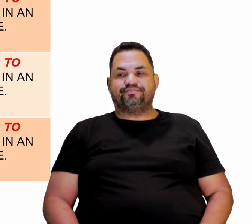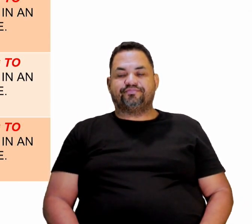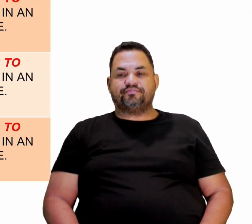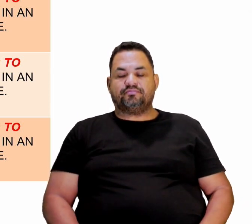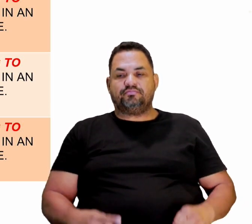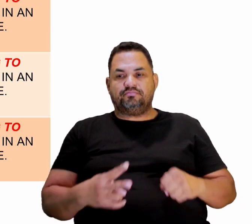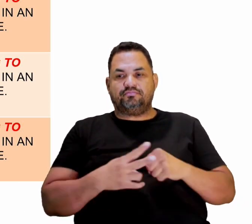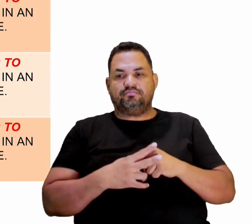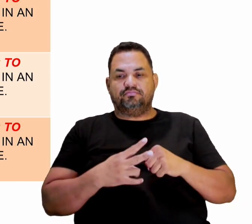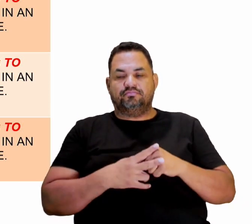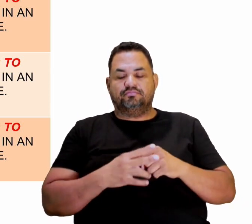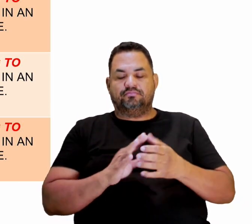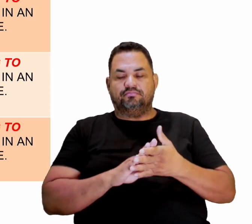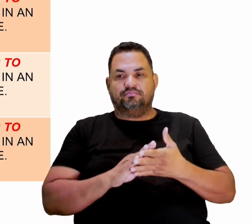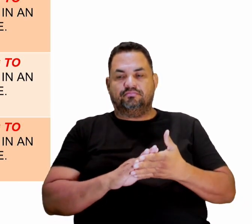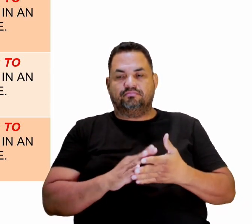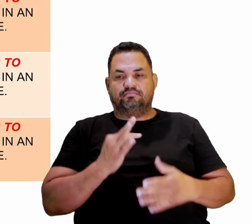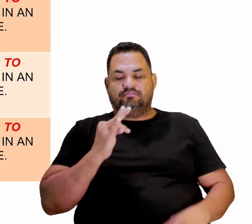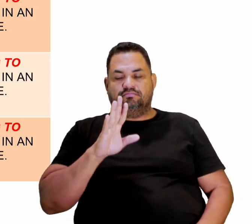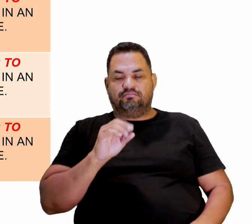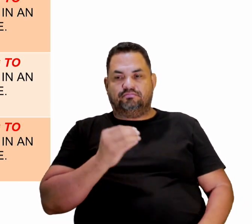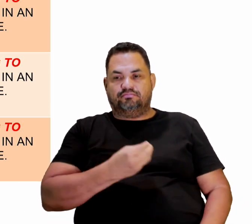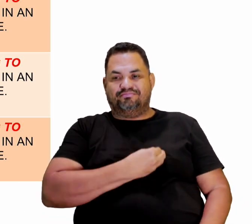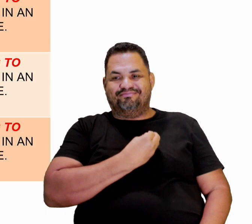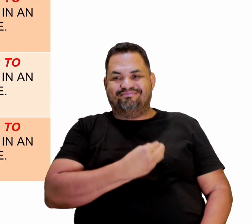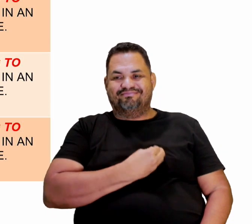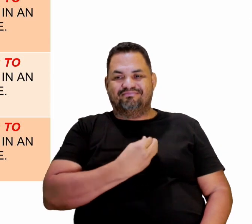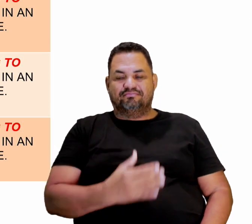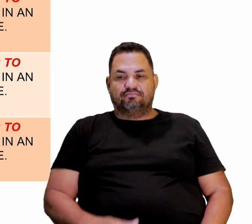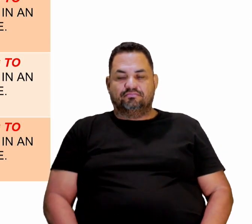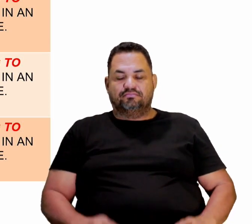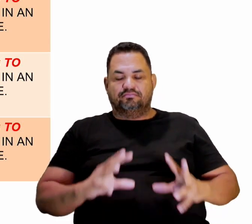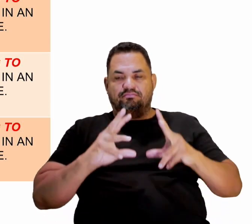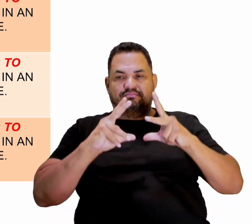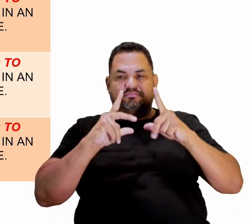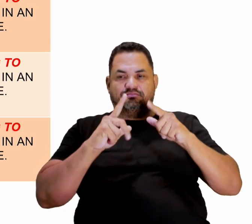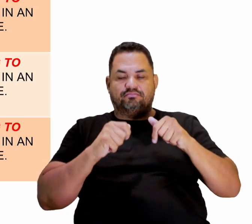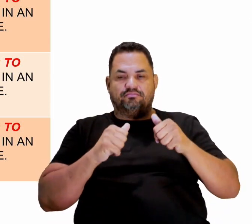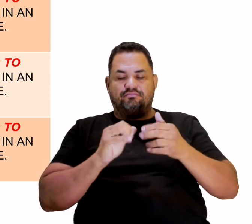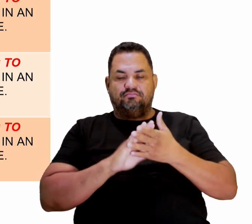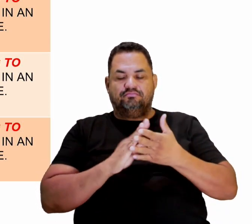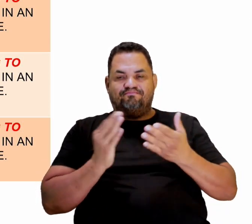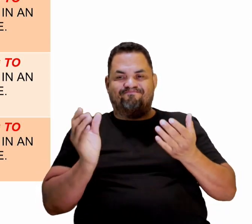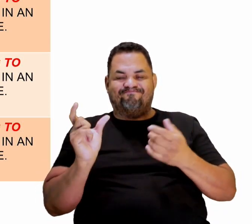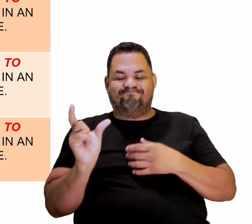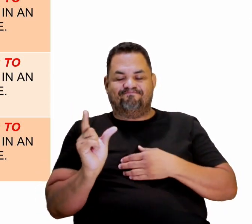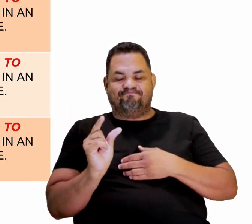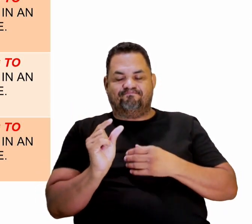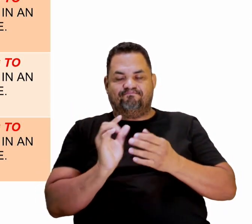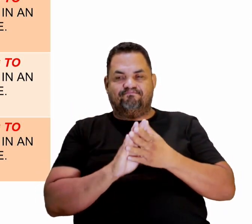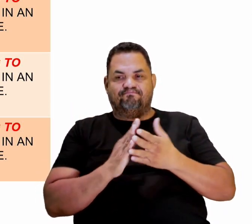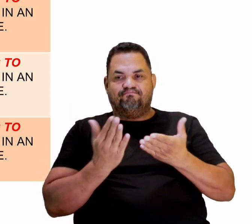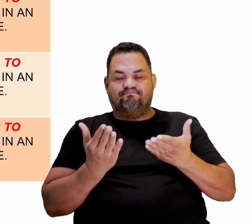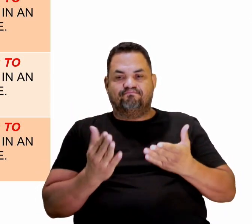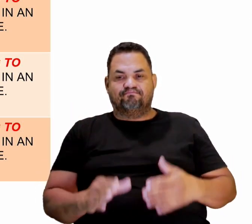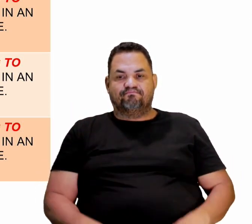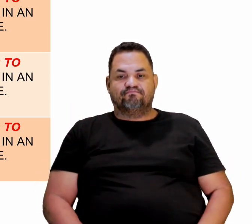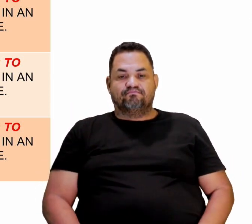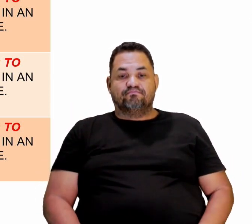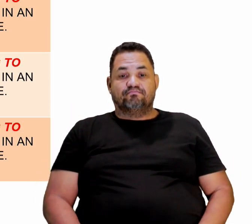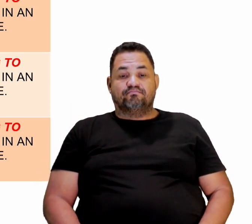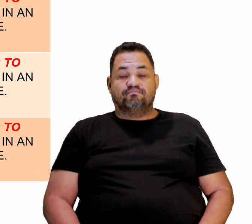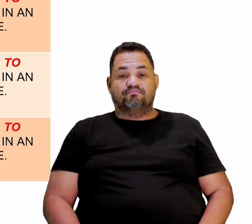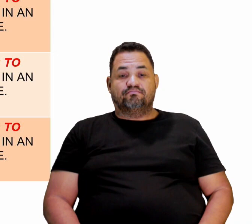verbo to be no presente que tá aqui tudo contraído mas vocês viram lá então